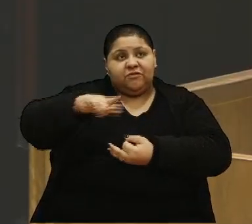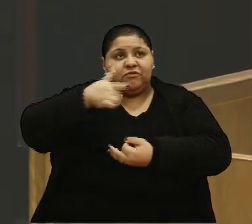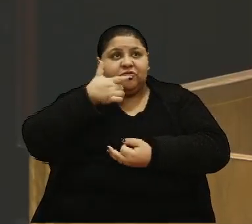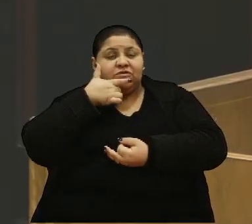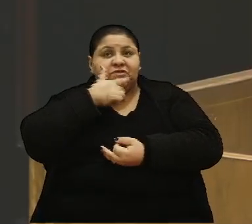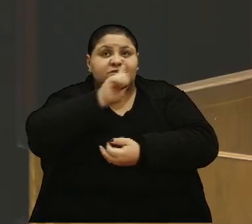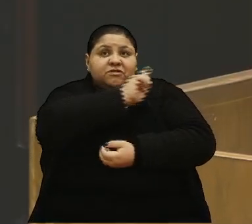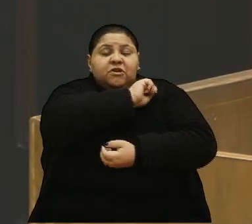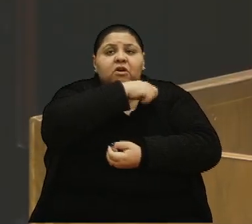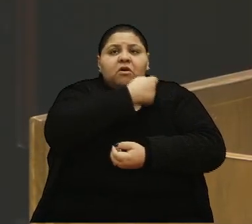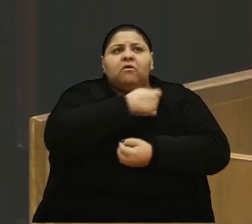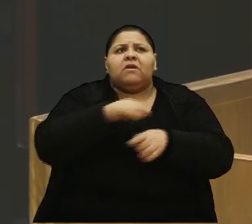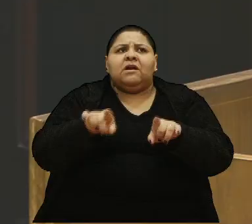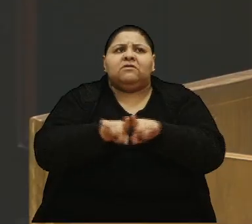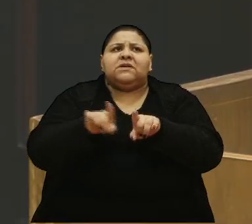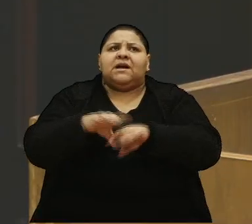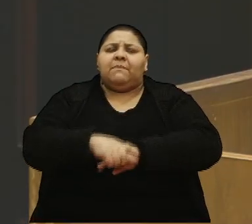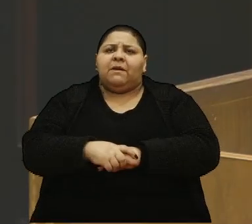conseguimos fiscalizar.